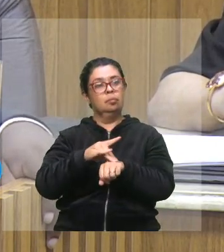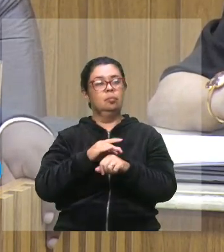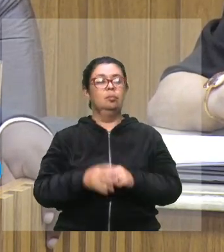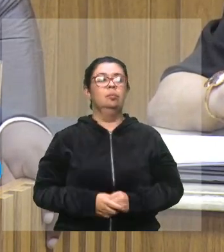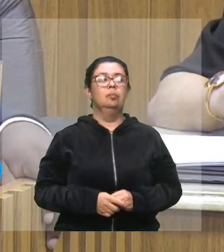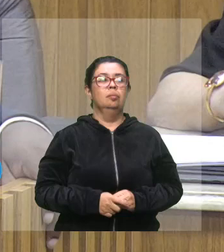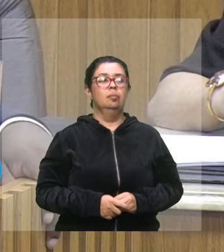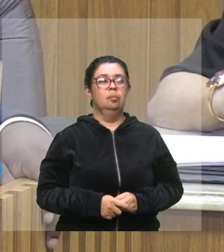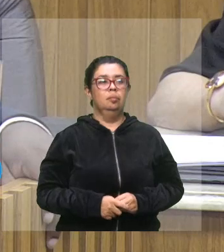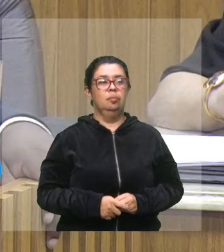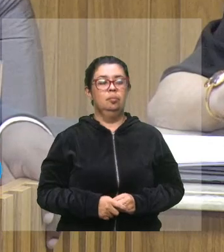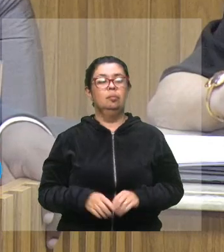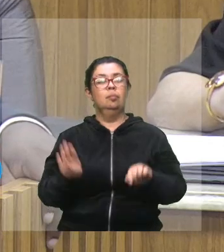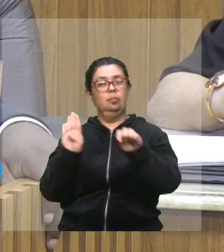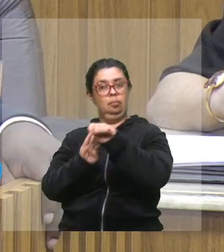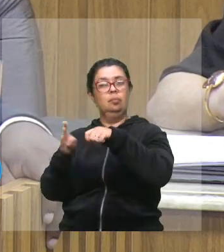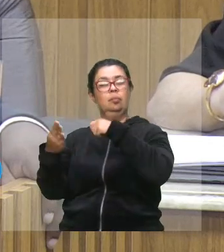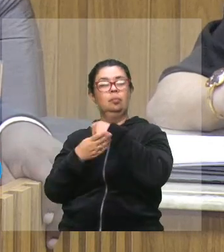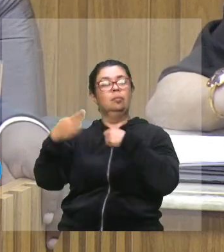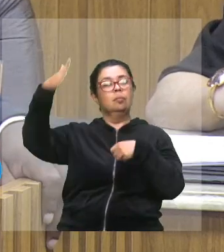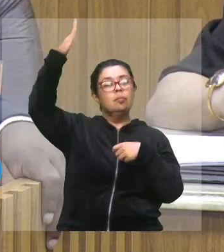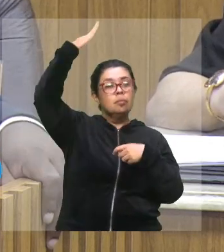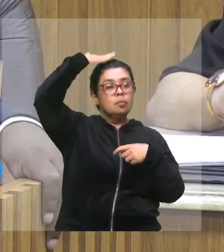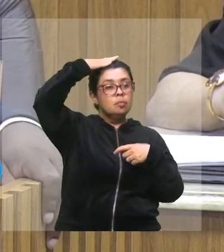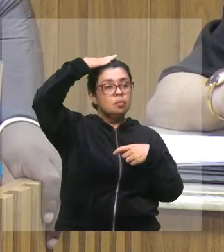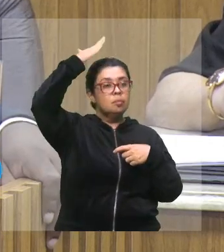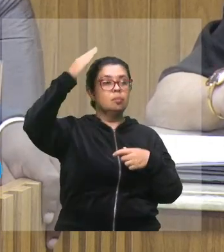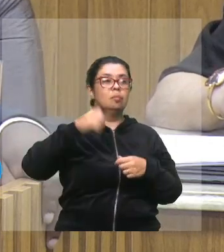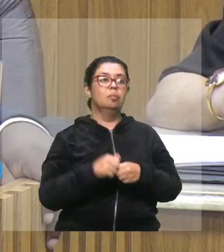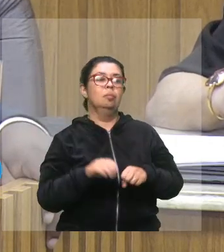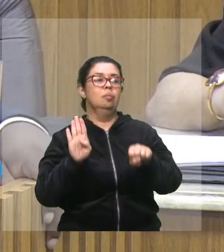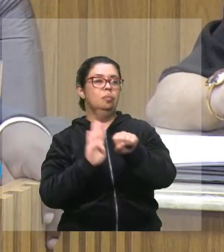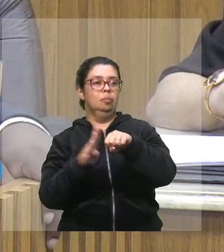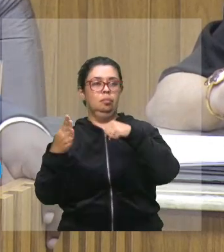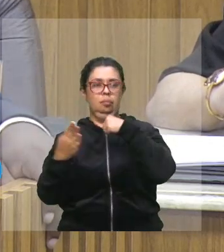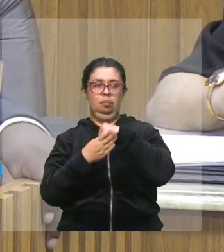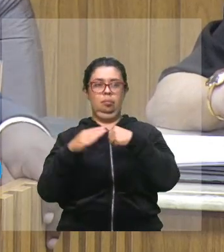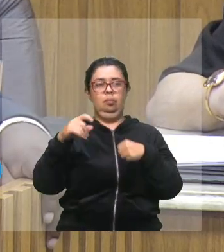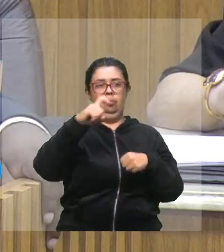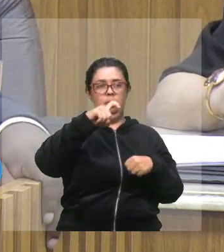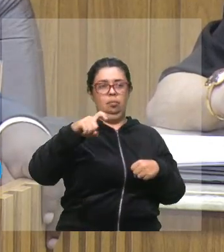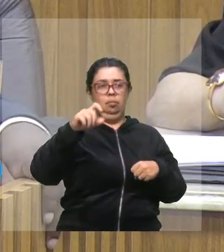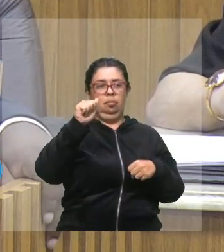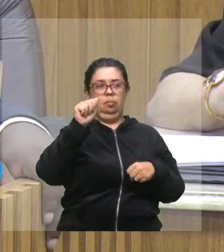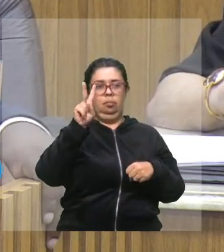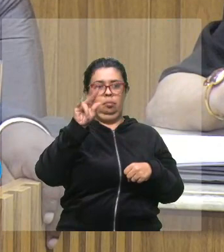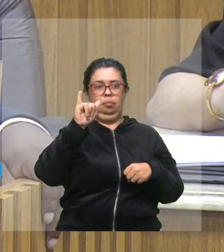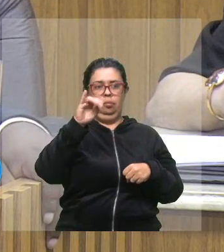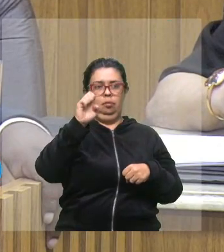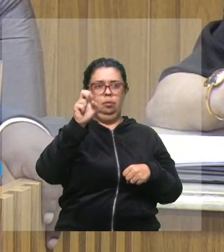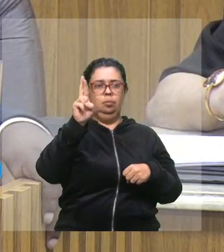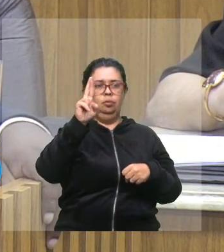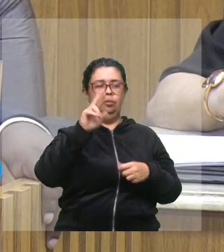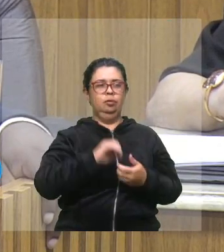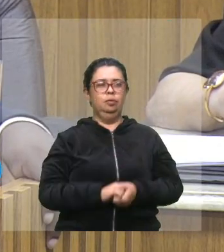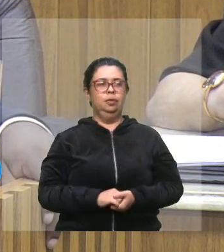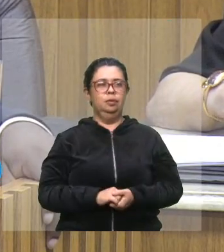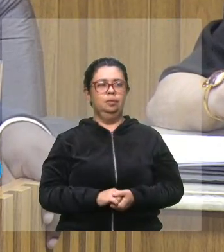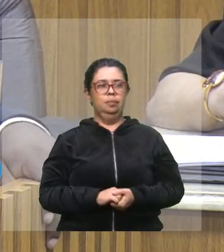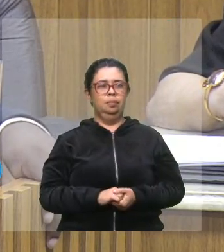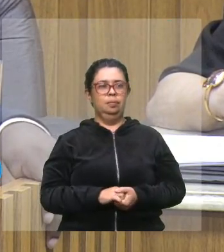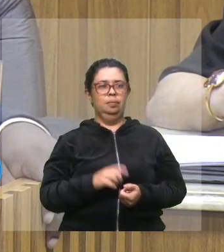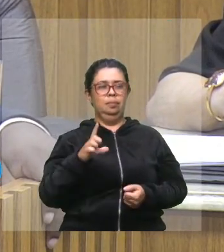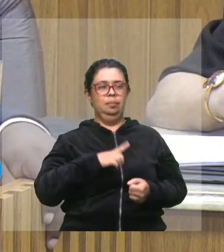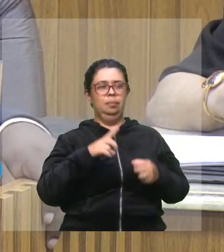Jardim Paraná, né, ali na Vila Xavier também. Então, estamos vendo que as coisas estão acontecendo na cidade. Temos coisa